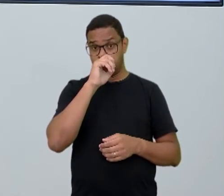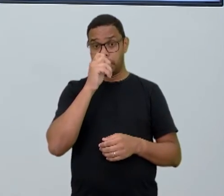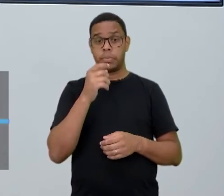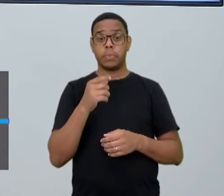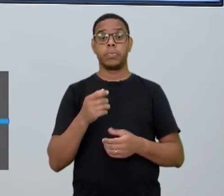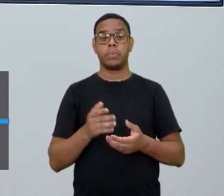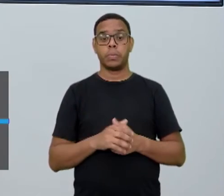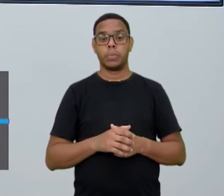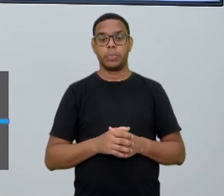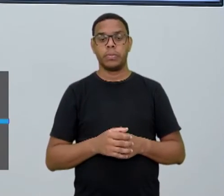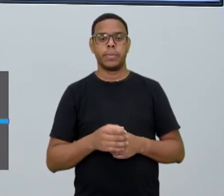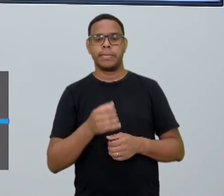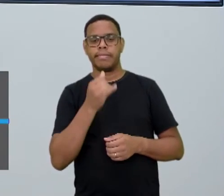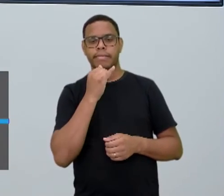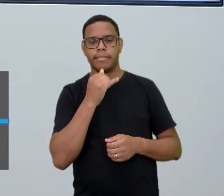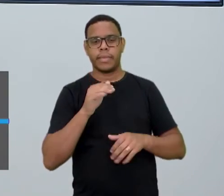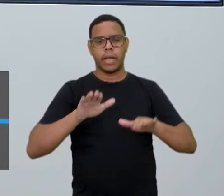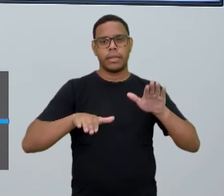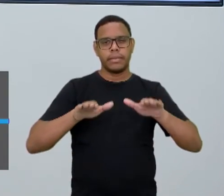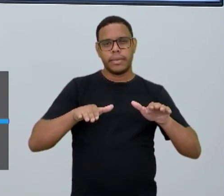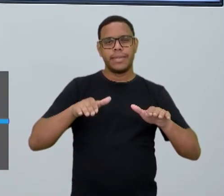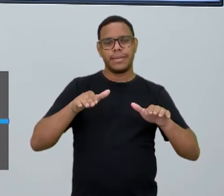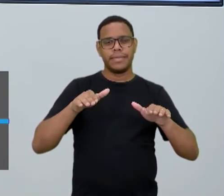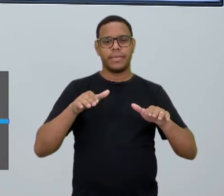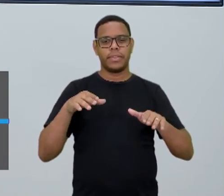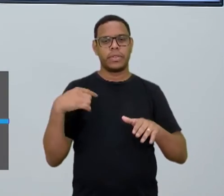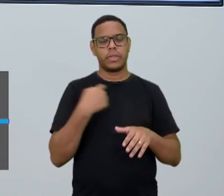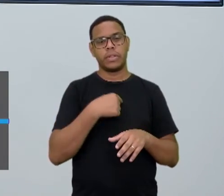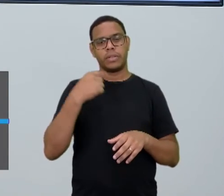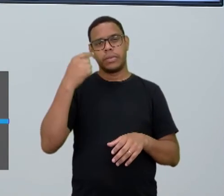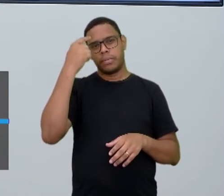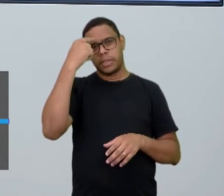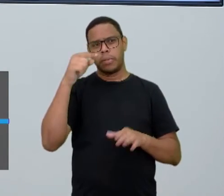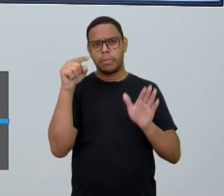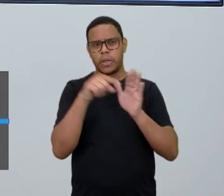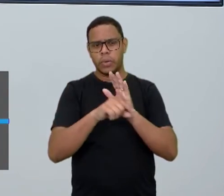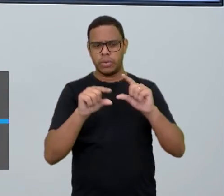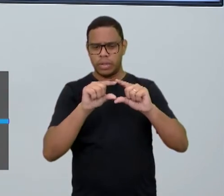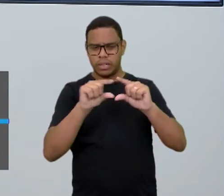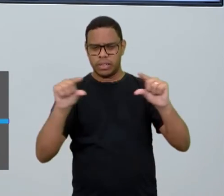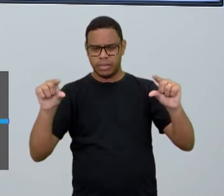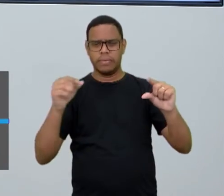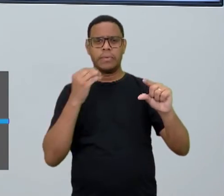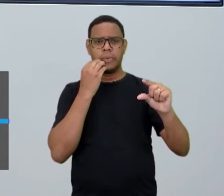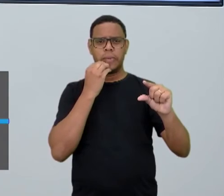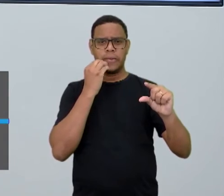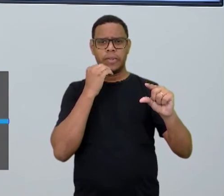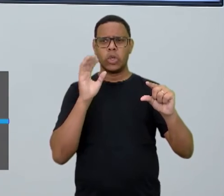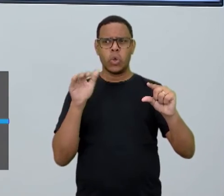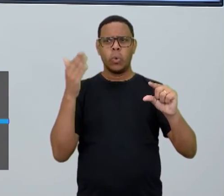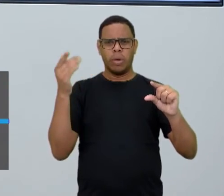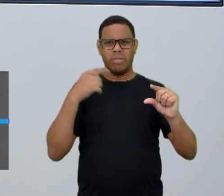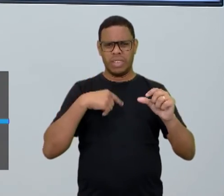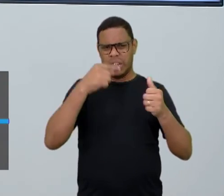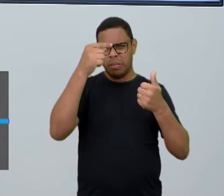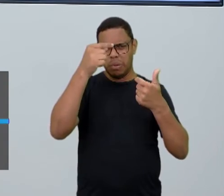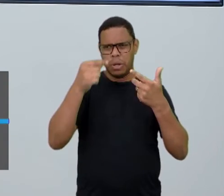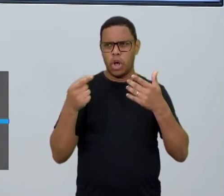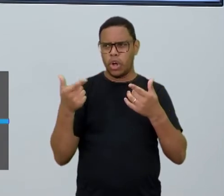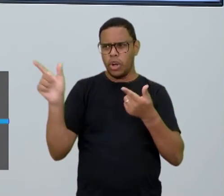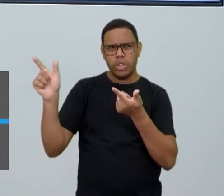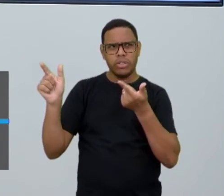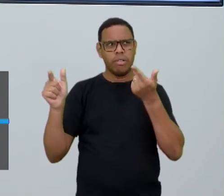assim só para, às vezes, né, a gente olha a pergunta e pensa, nossa, quais será que existem mesmo